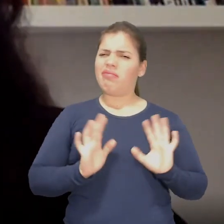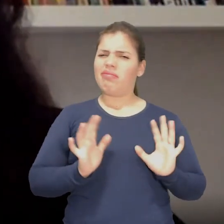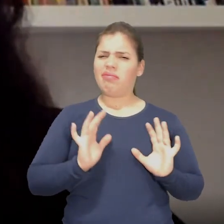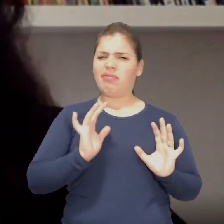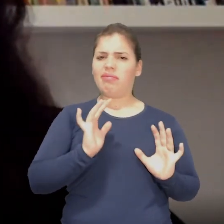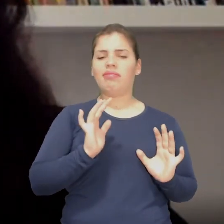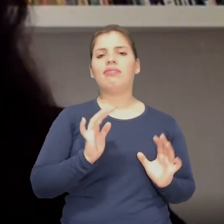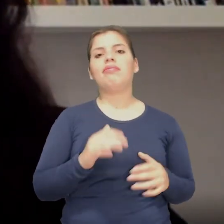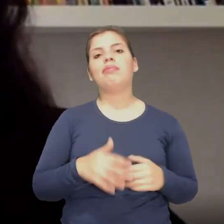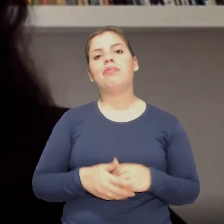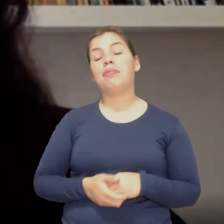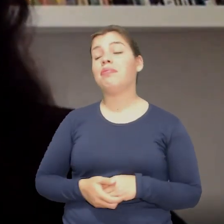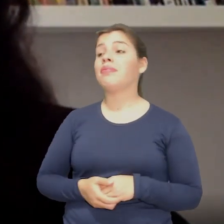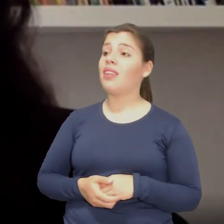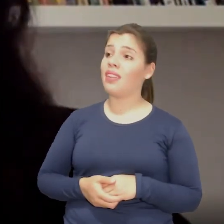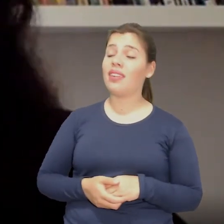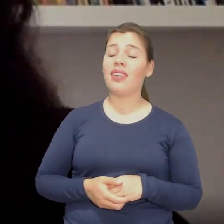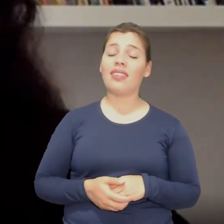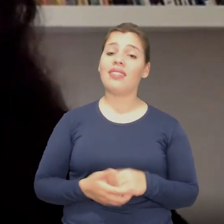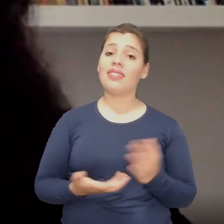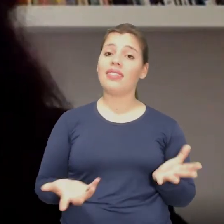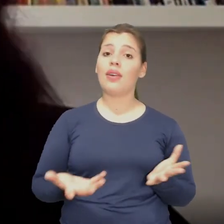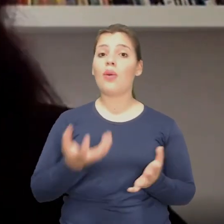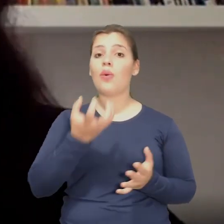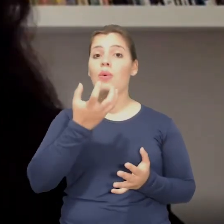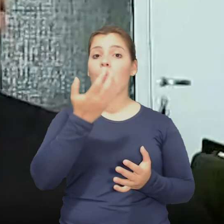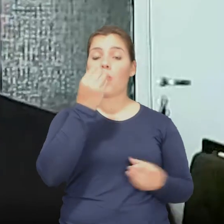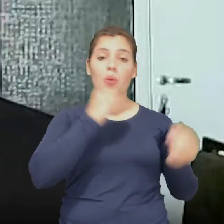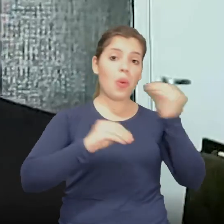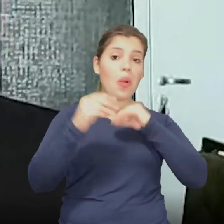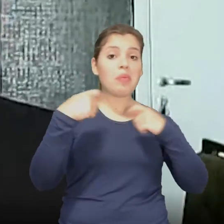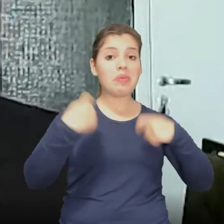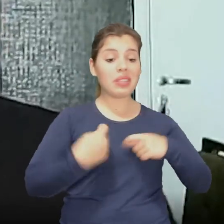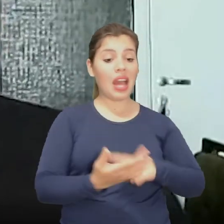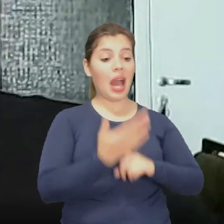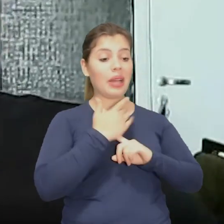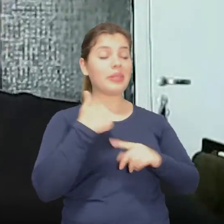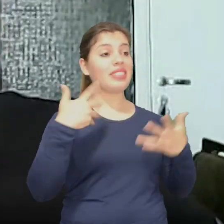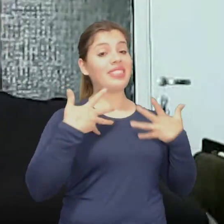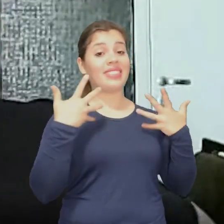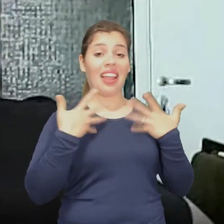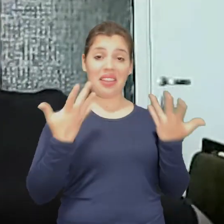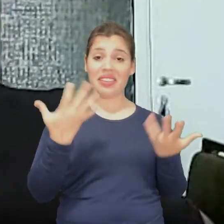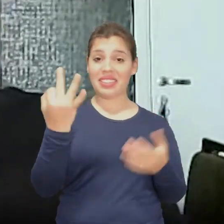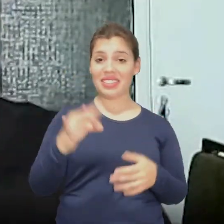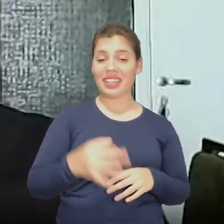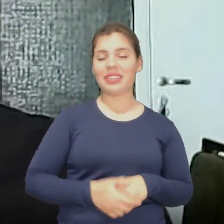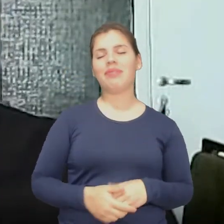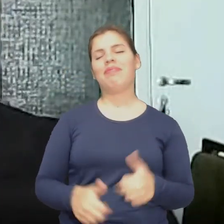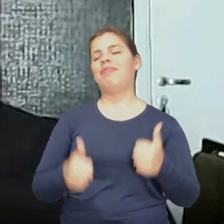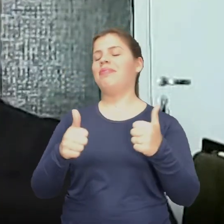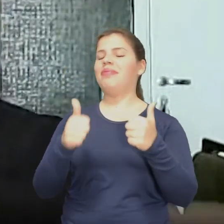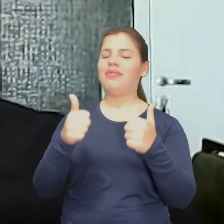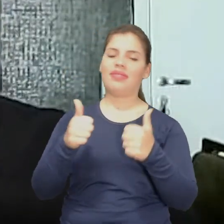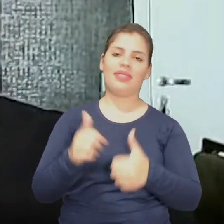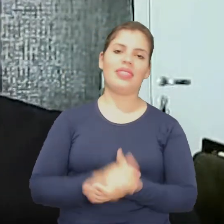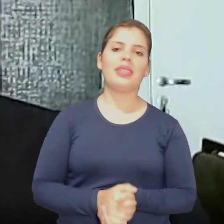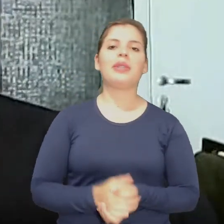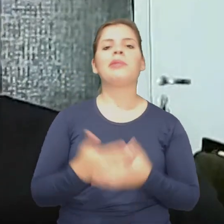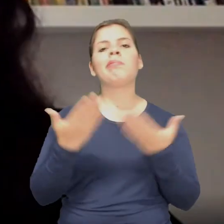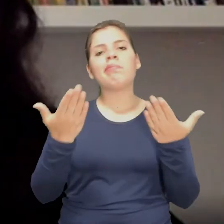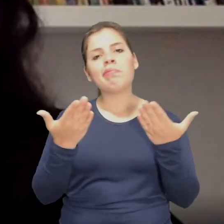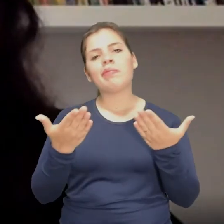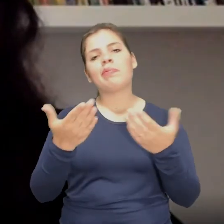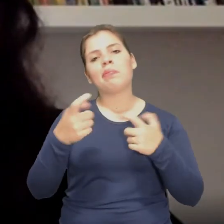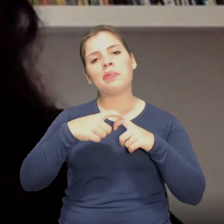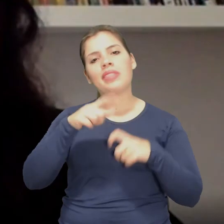E o peso da restrição mesmo. Comer tem que voltar, então, a ser uma coisa bacana, uma coisa gostosa que faça bem pra